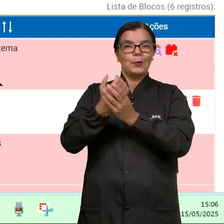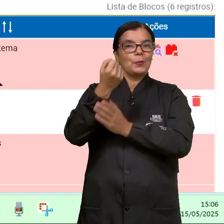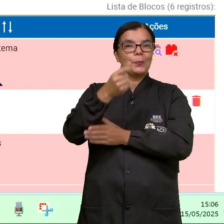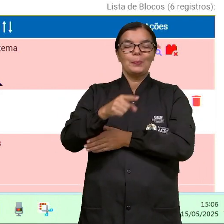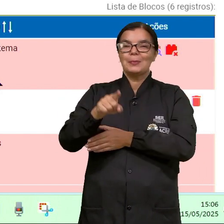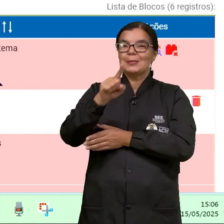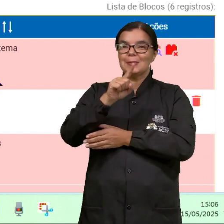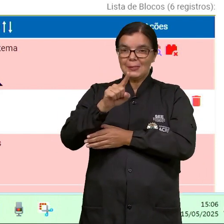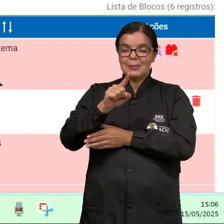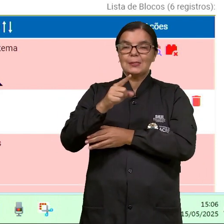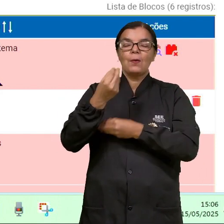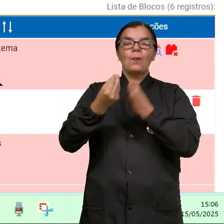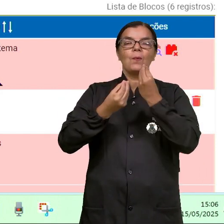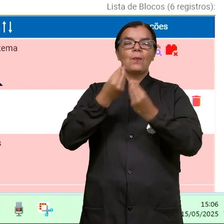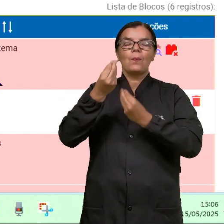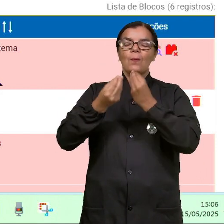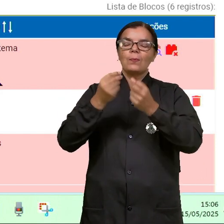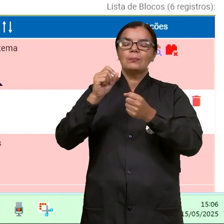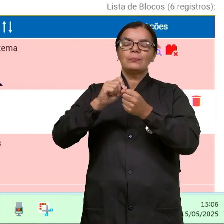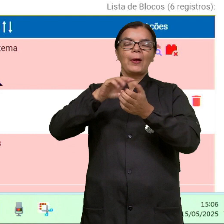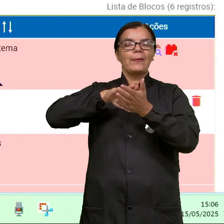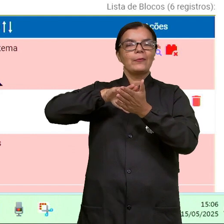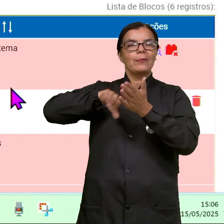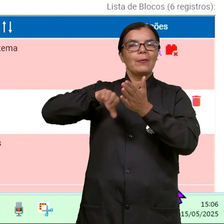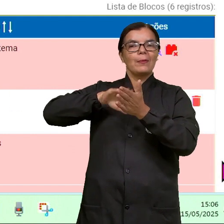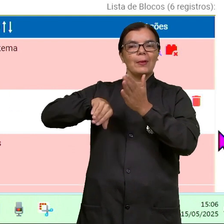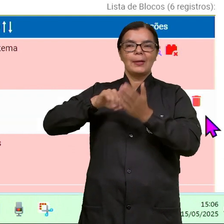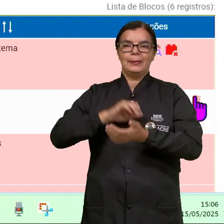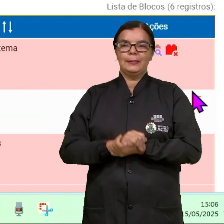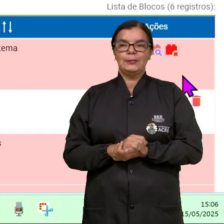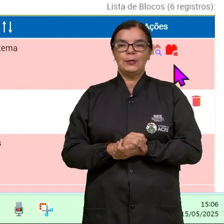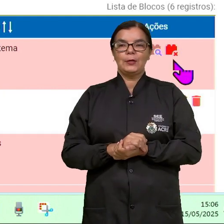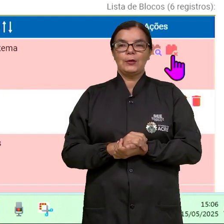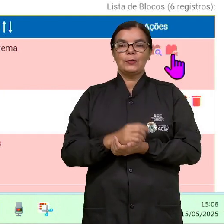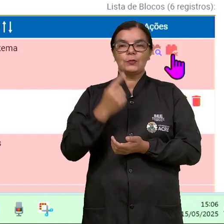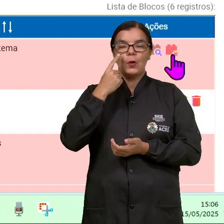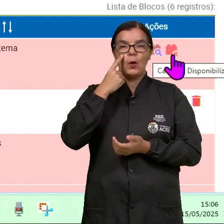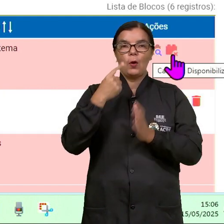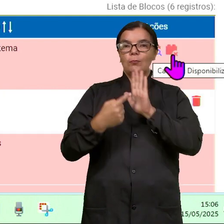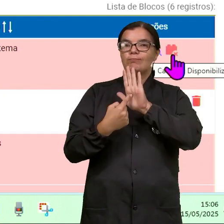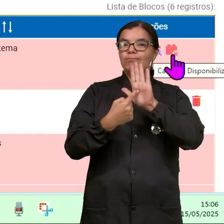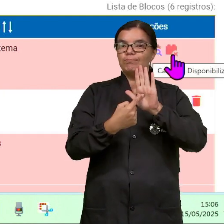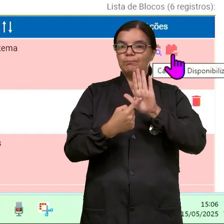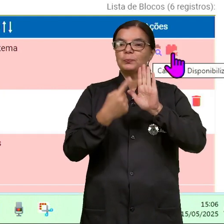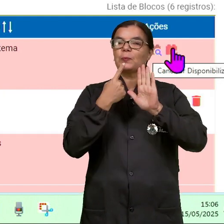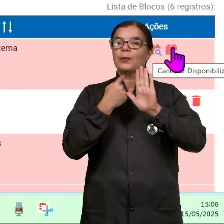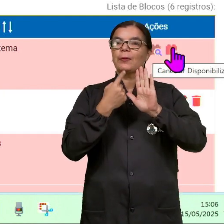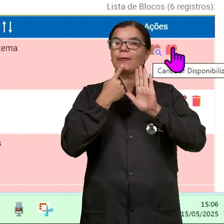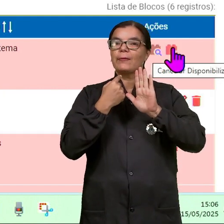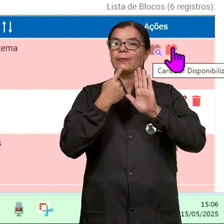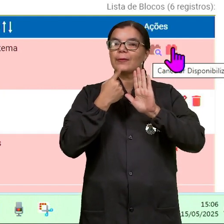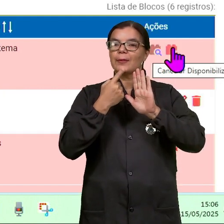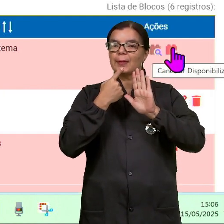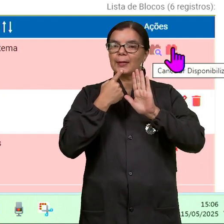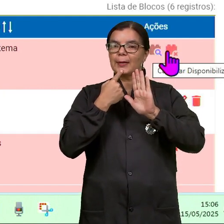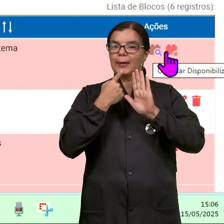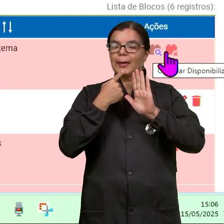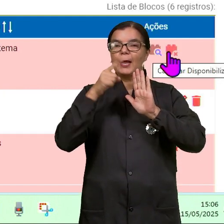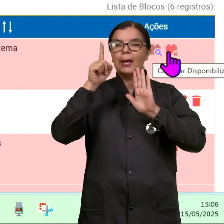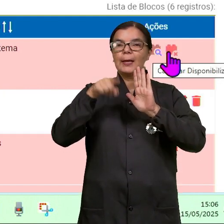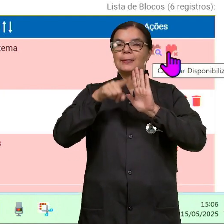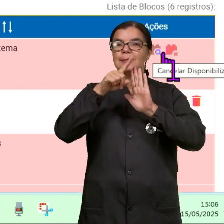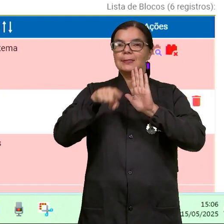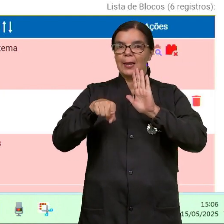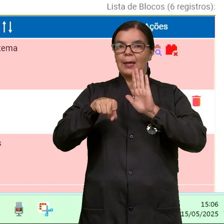eu disponibilizei via bloco de reunião. Então eu vou vir aqui, nesse íconezinho aqui, ó, cancelar a